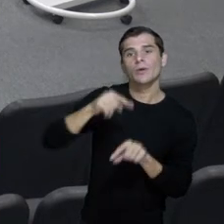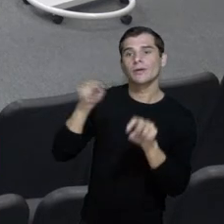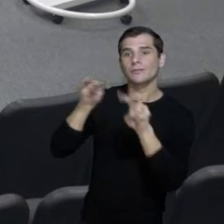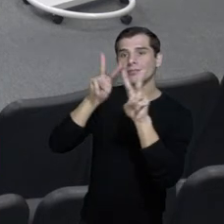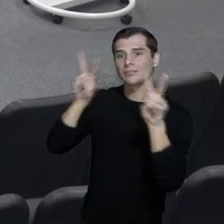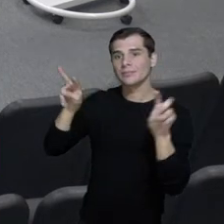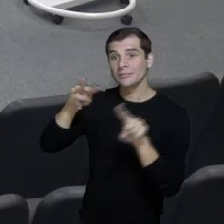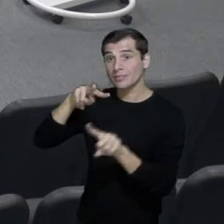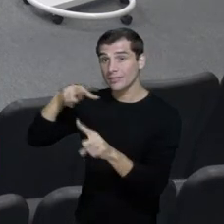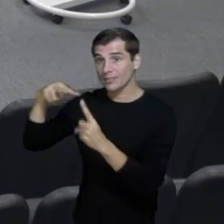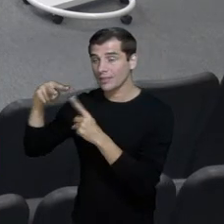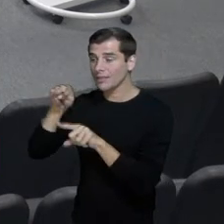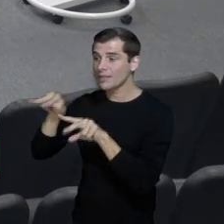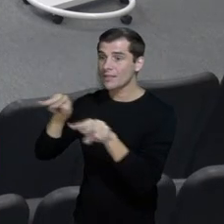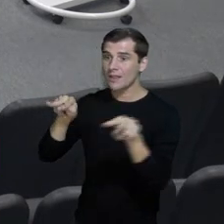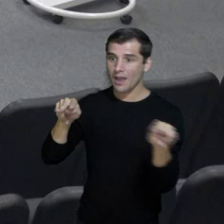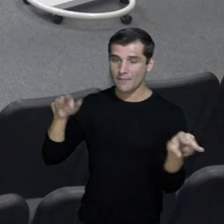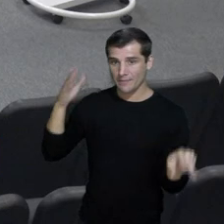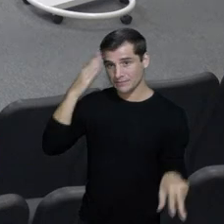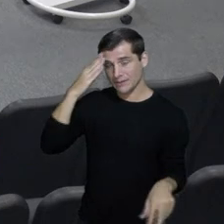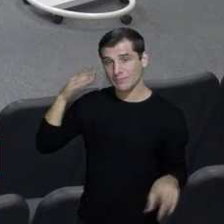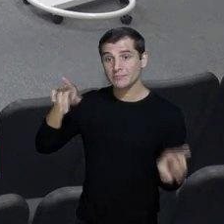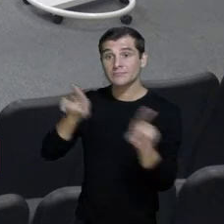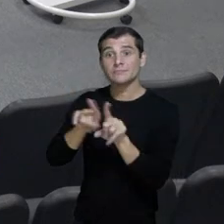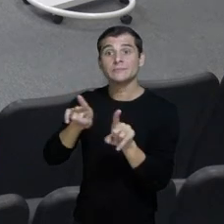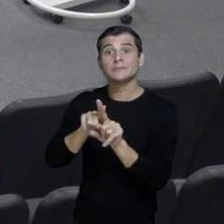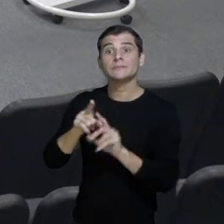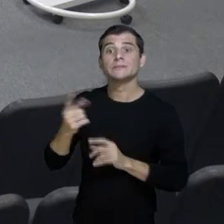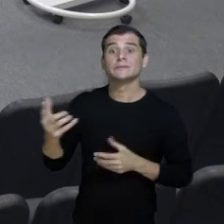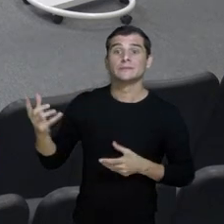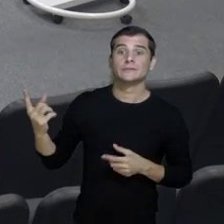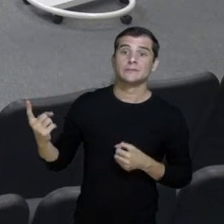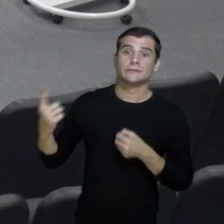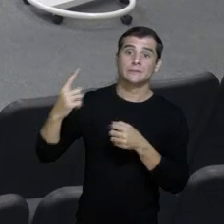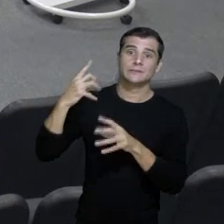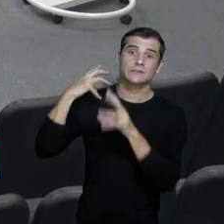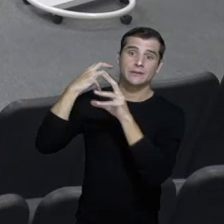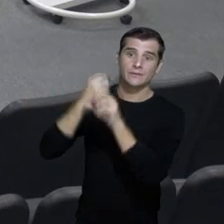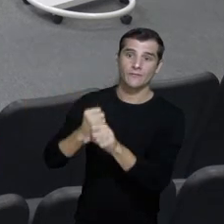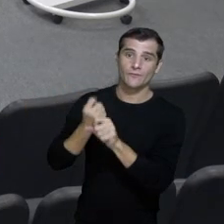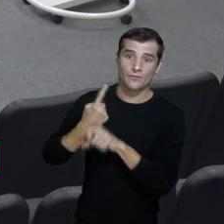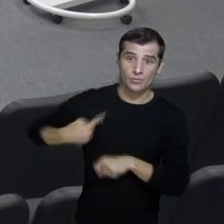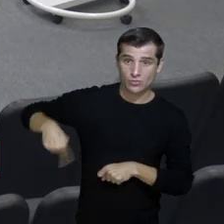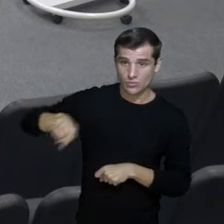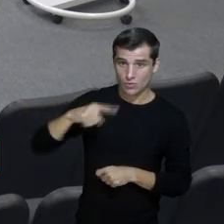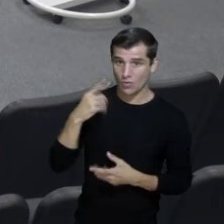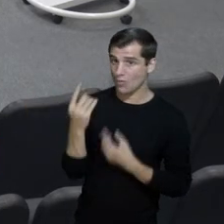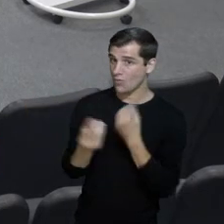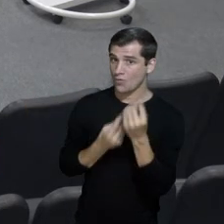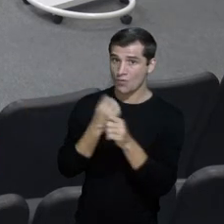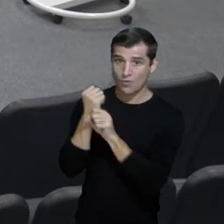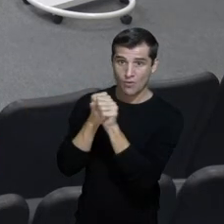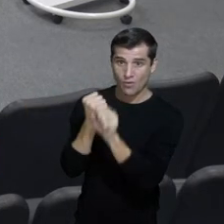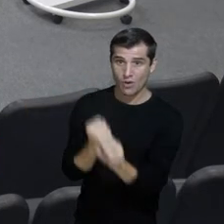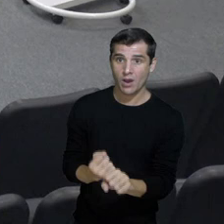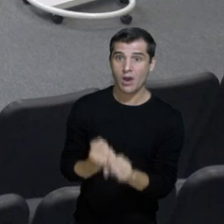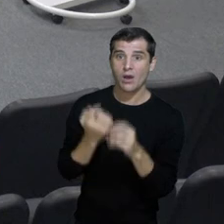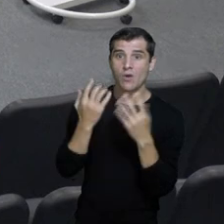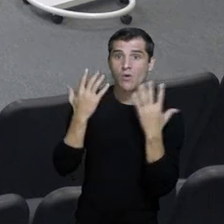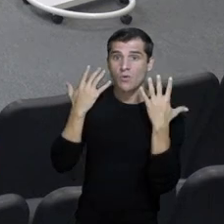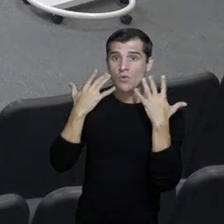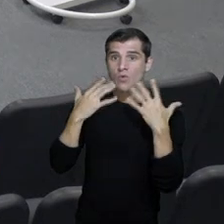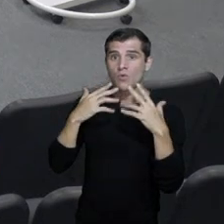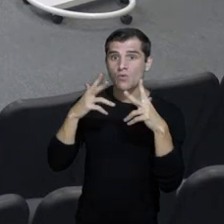rever eh aquilo que para nós foi tratado talvez como comum alguns anos atrás né eu tenho uma filha de 4